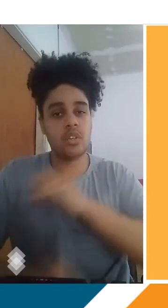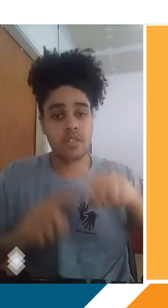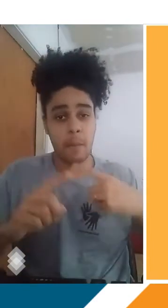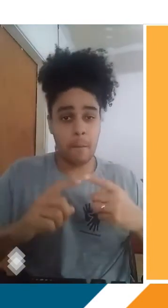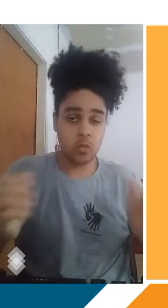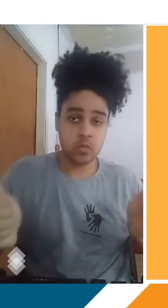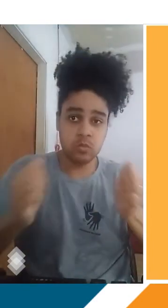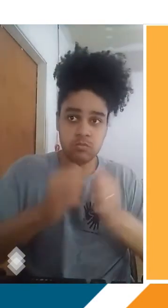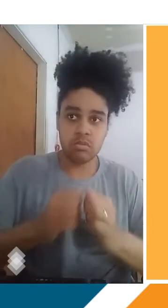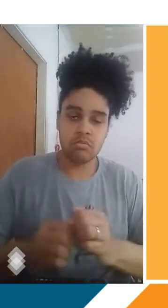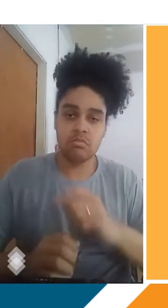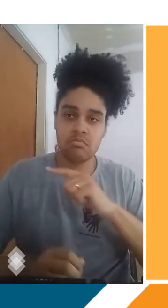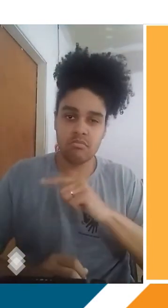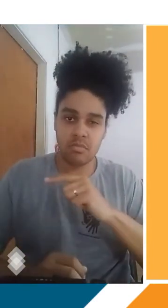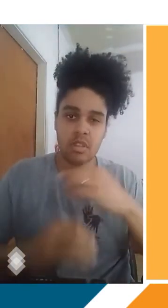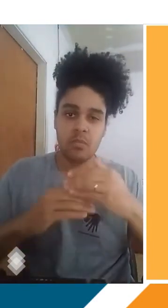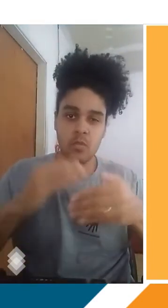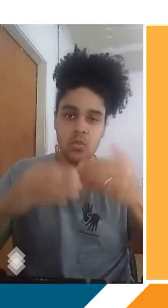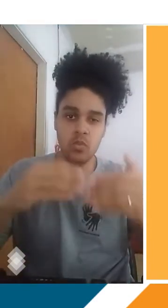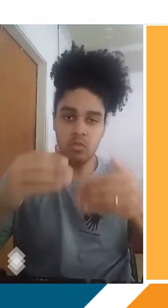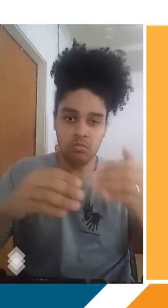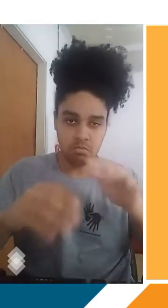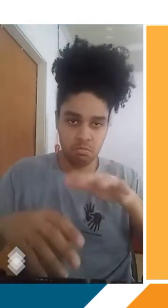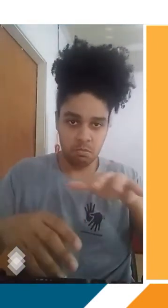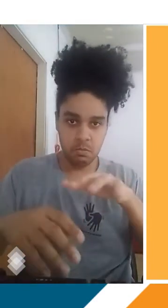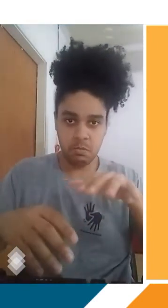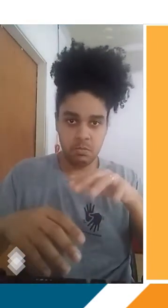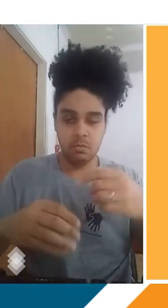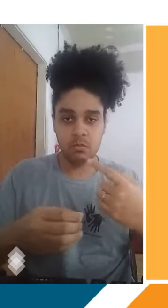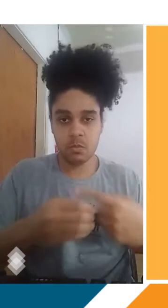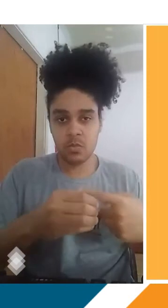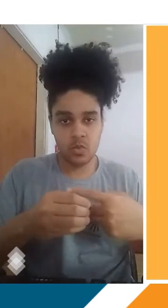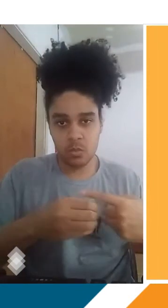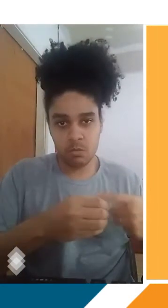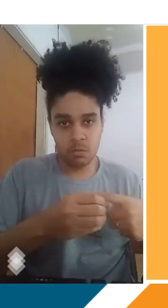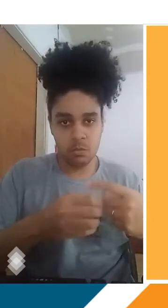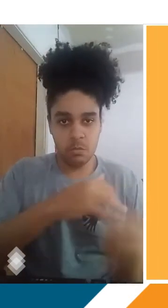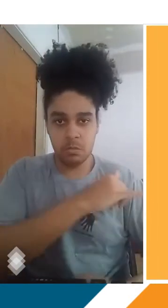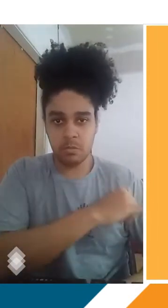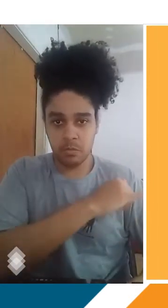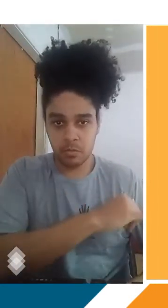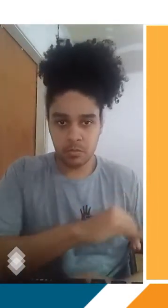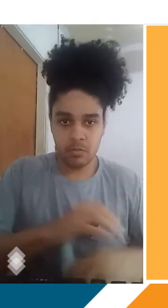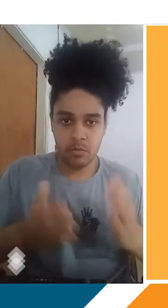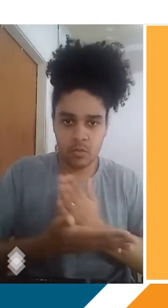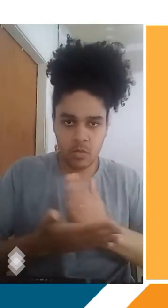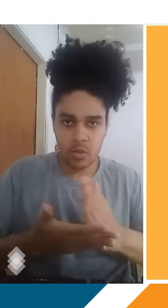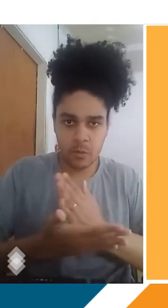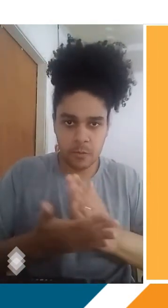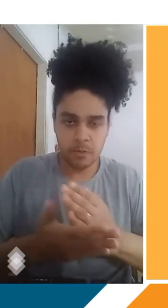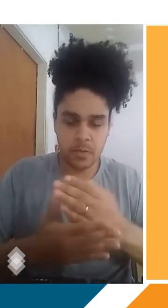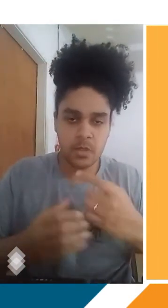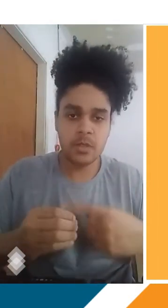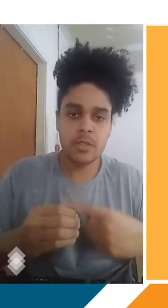uma animação que aborda a evolução territorial dos municípios no Estado do Rio de Janeiro. Algumas cidades